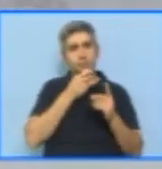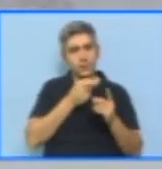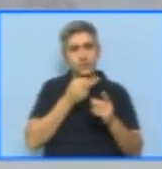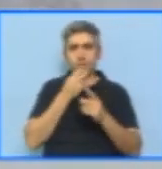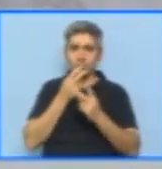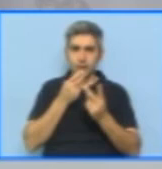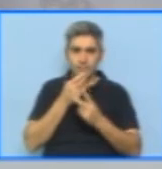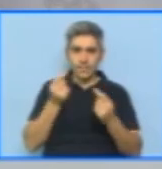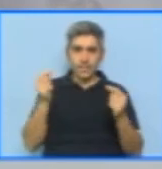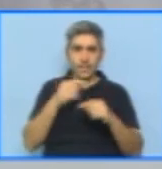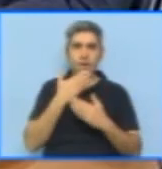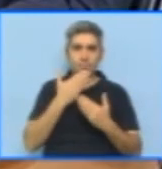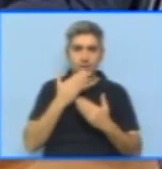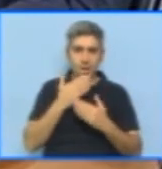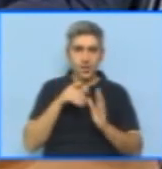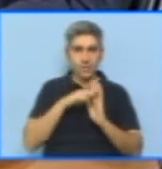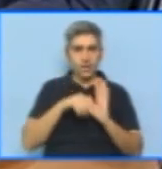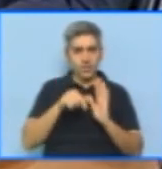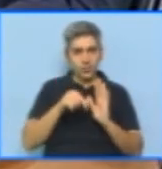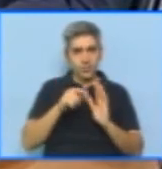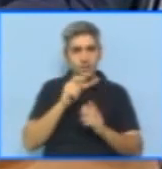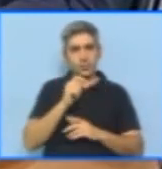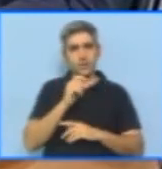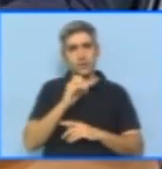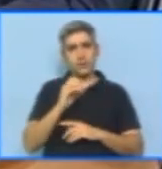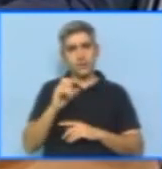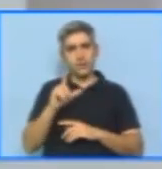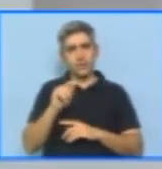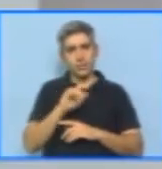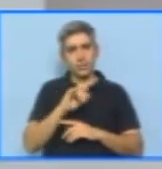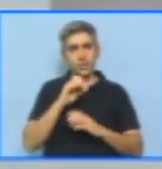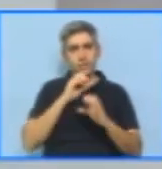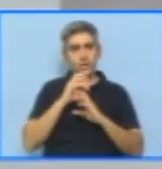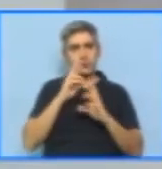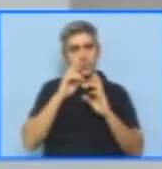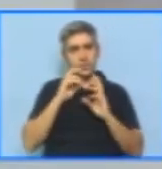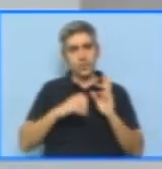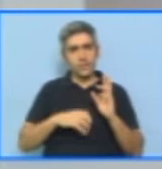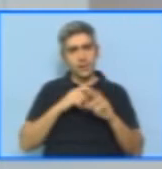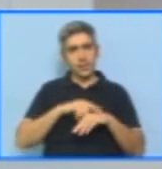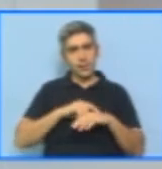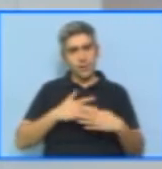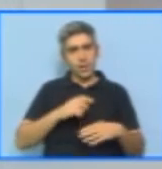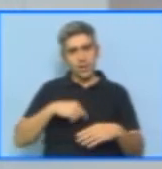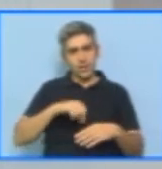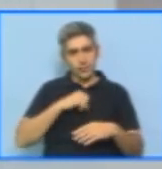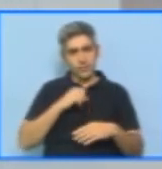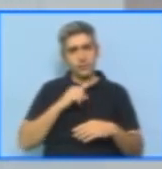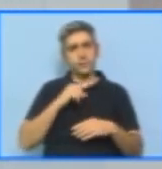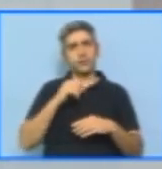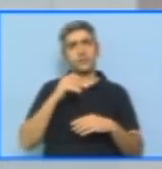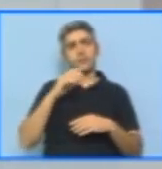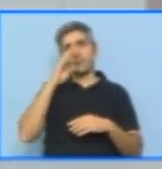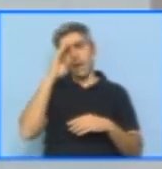muito obrigado por terem estado hoje aqui no programa Eclésia, comunicar esperança e confiança no nosso tempo. A mensagem do Papa para